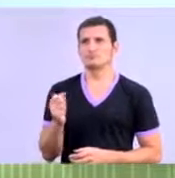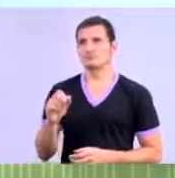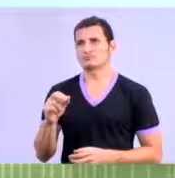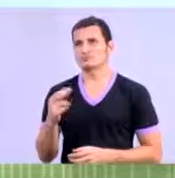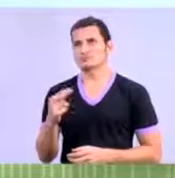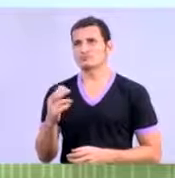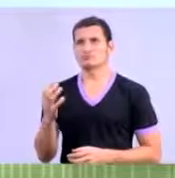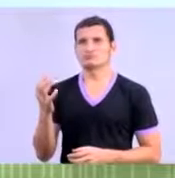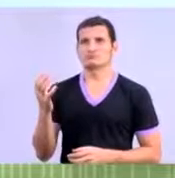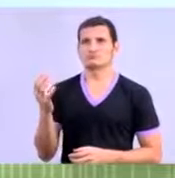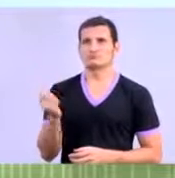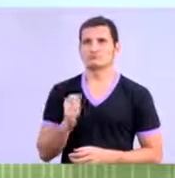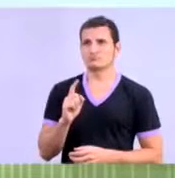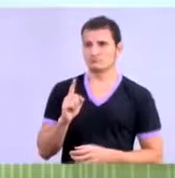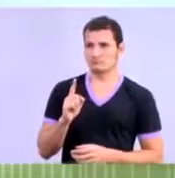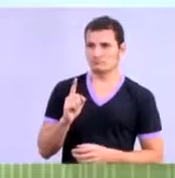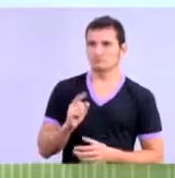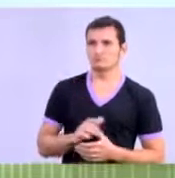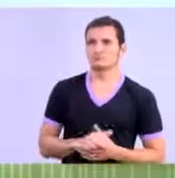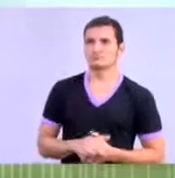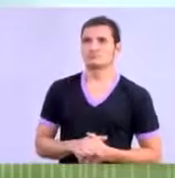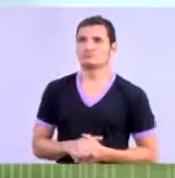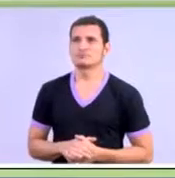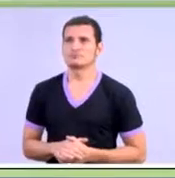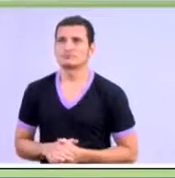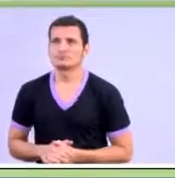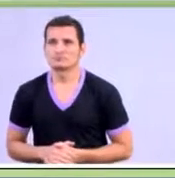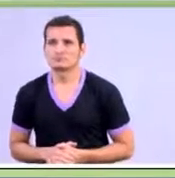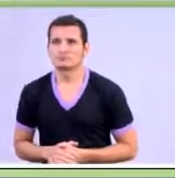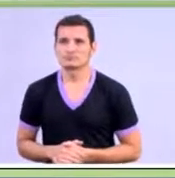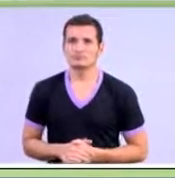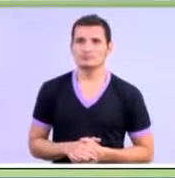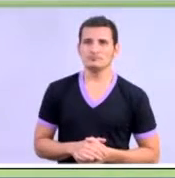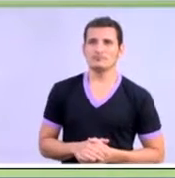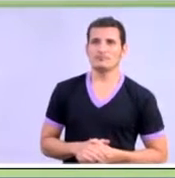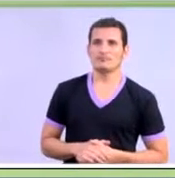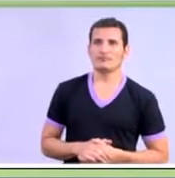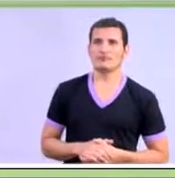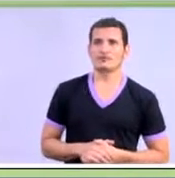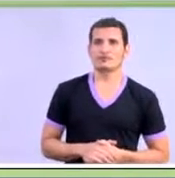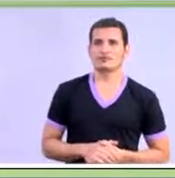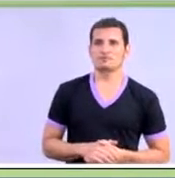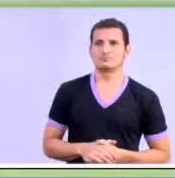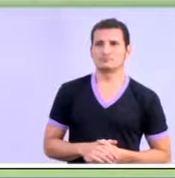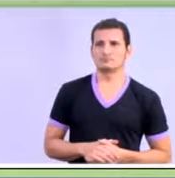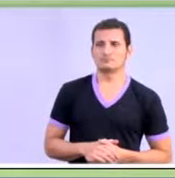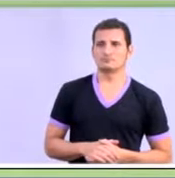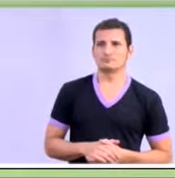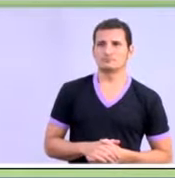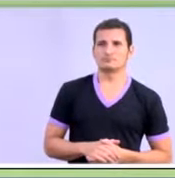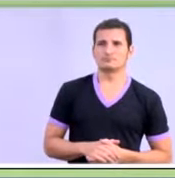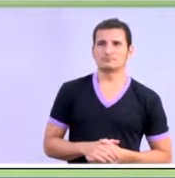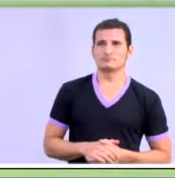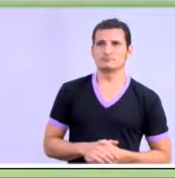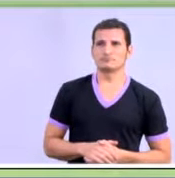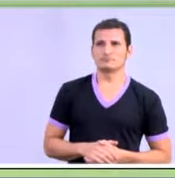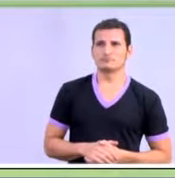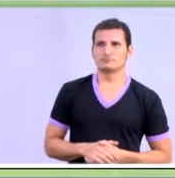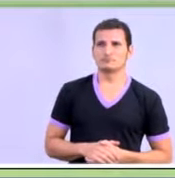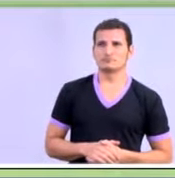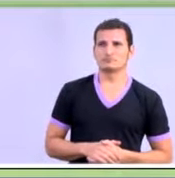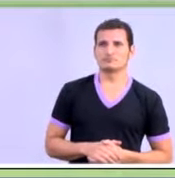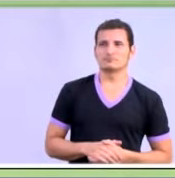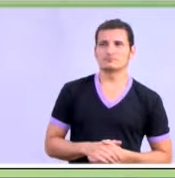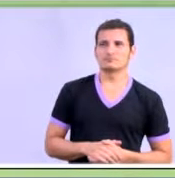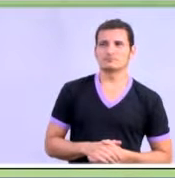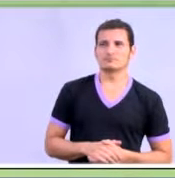se eu não saquei, o status vai ser falso. Vamos retornar aqui novamente, só para a gente relembrar aqui que começa a